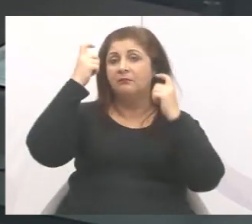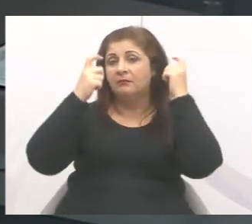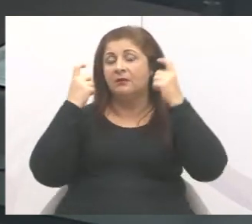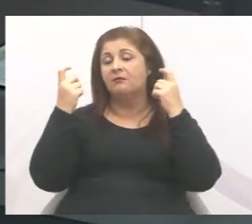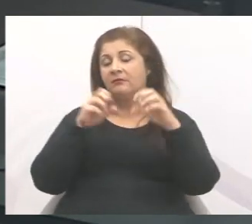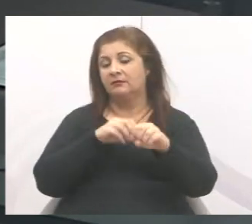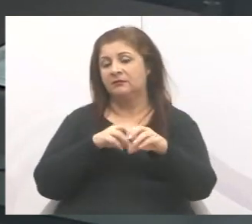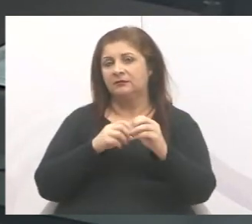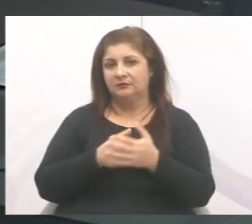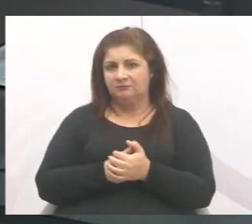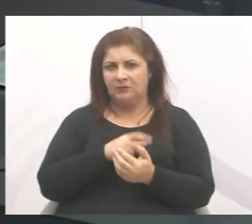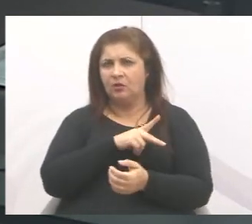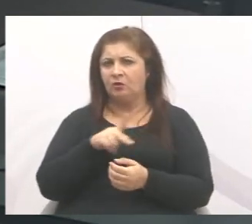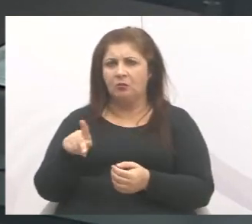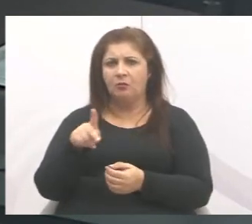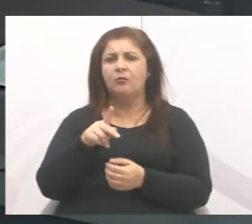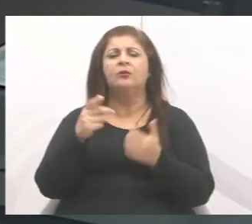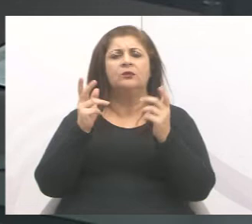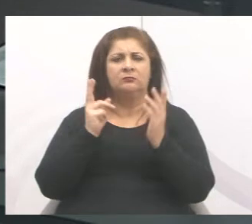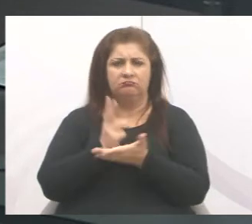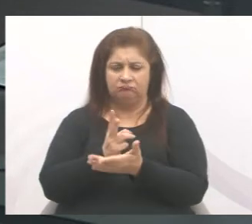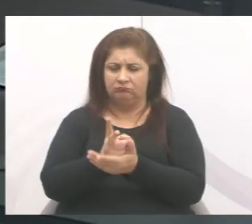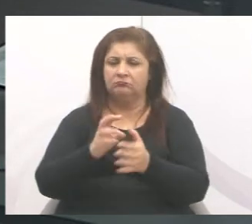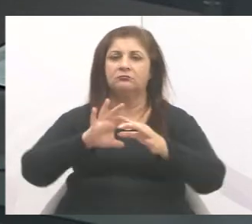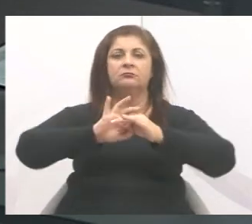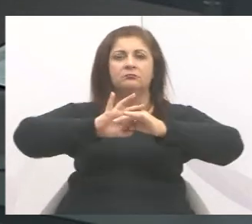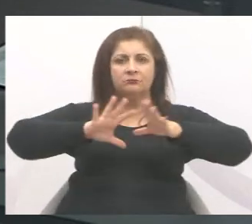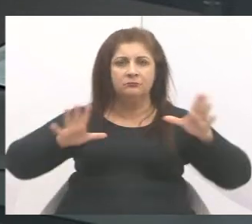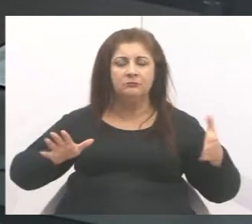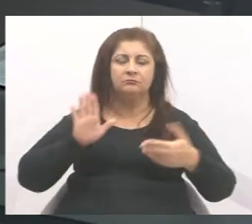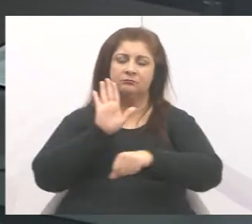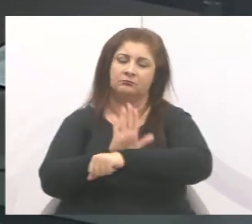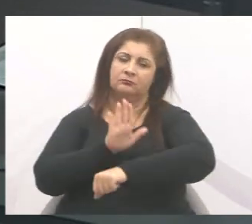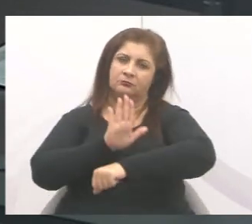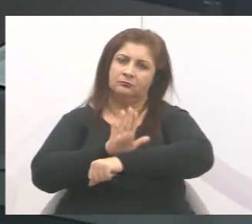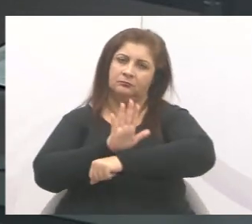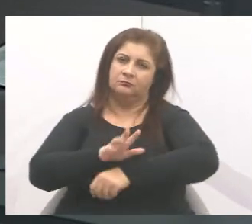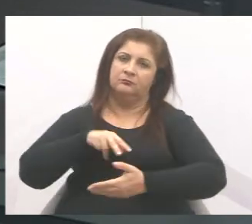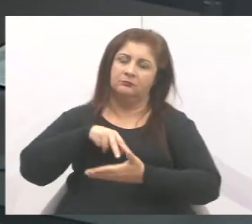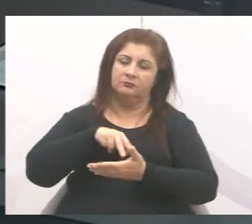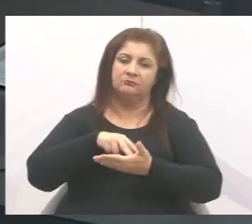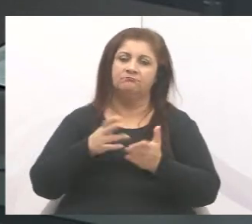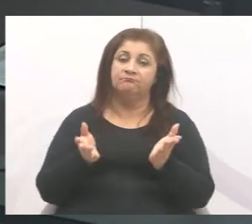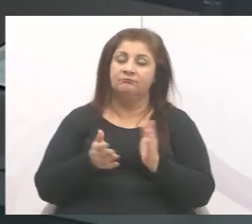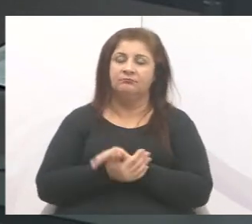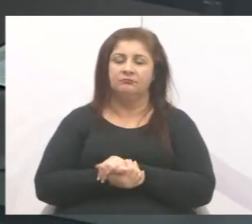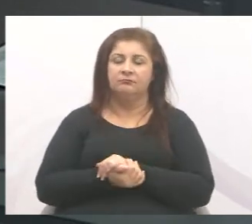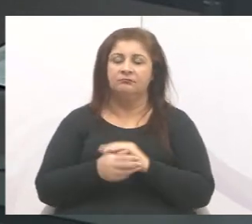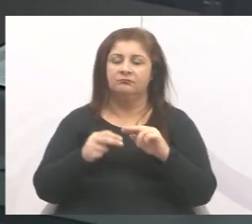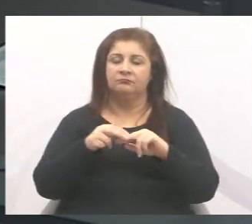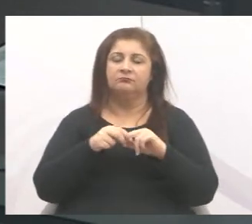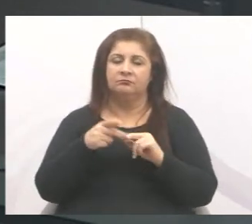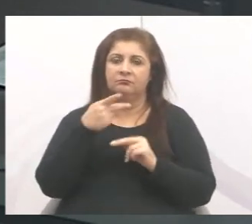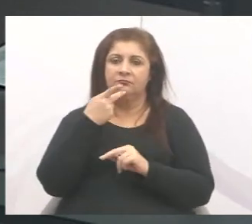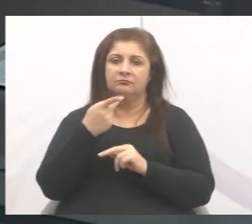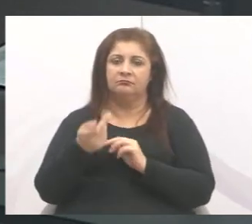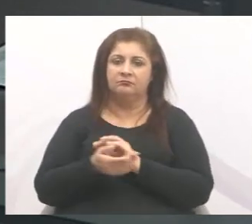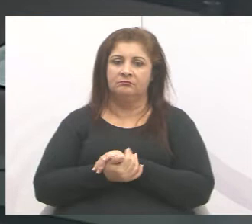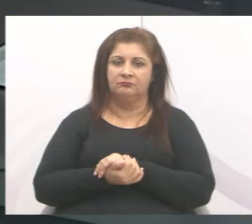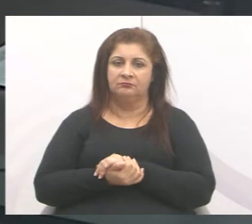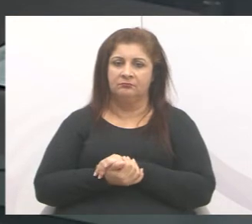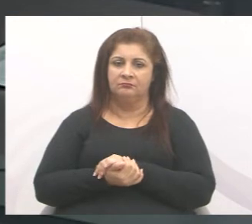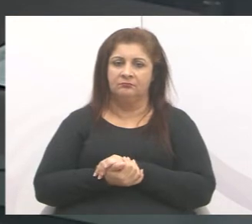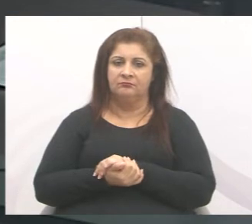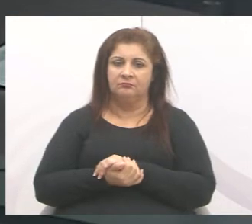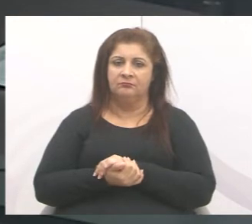os professores não se negaram, né, estiveram apostos nessa missão. Então, é só nesse sentido que eu venho dizer hoje, deixar